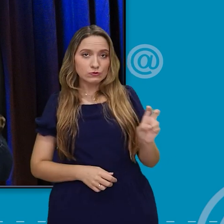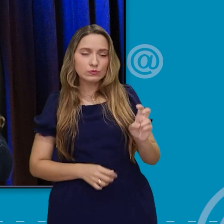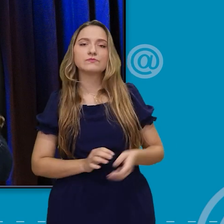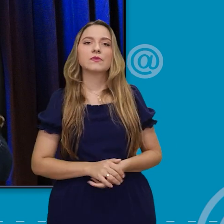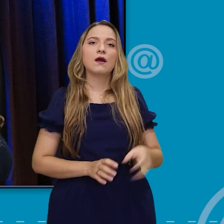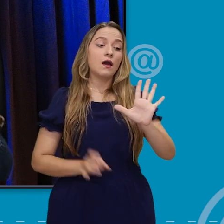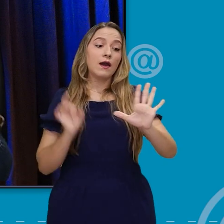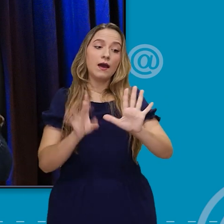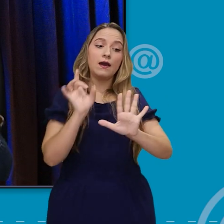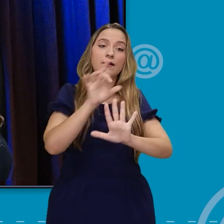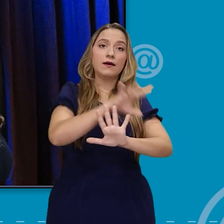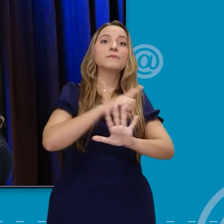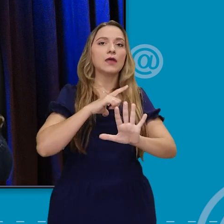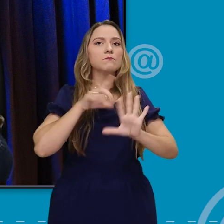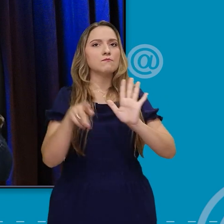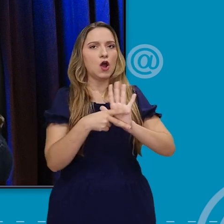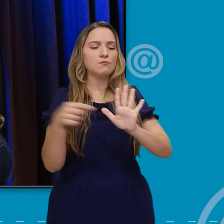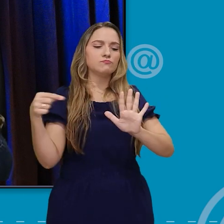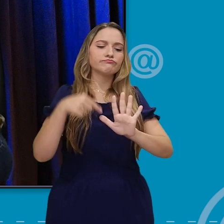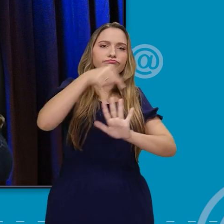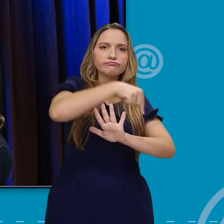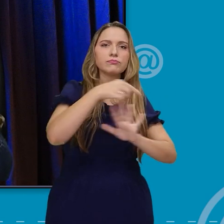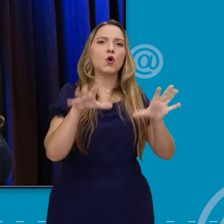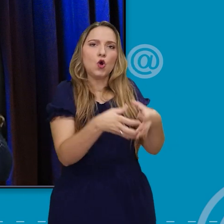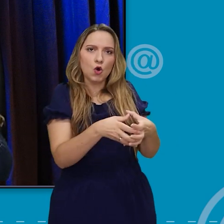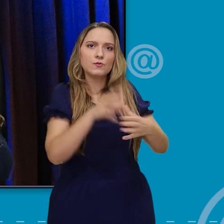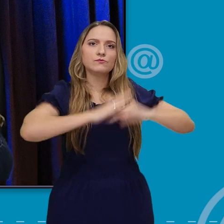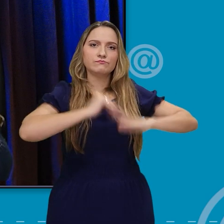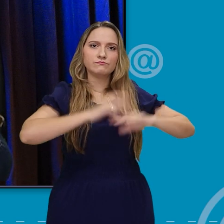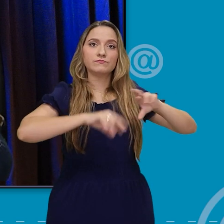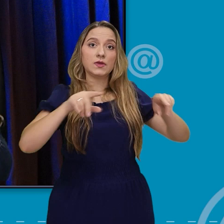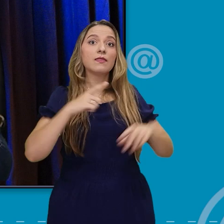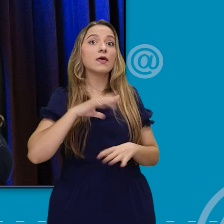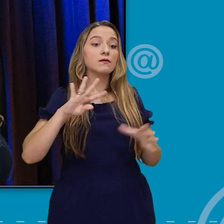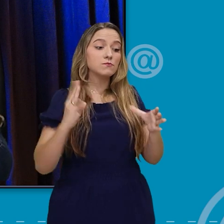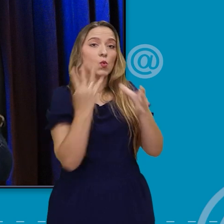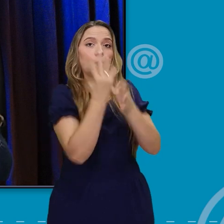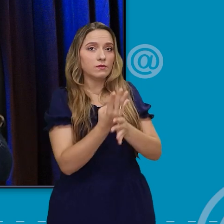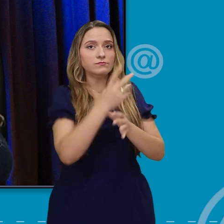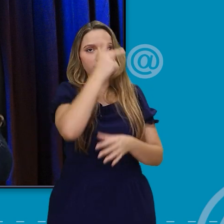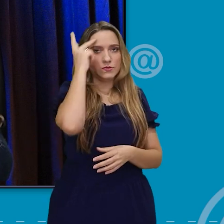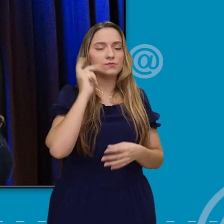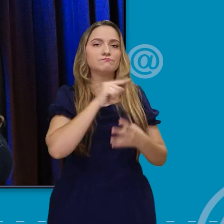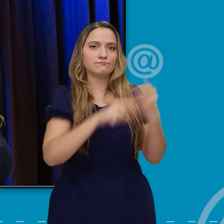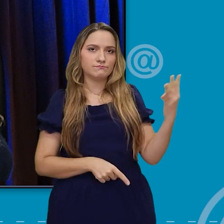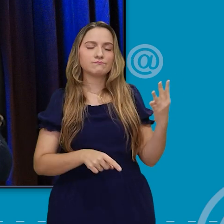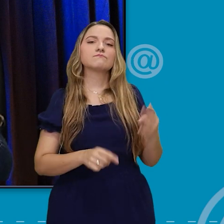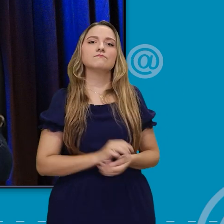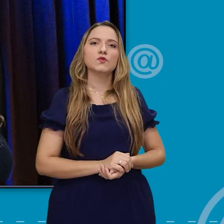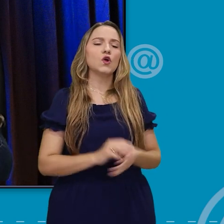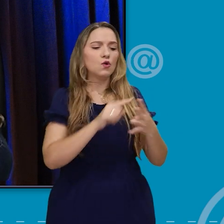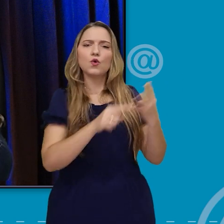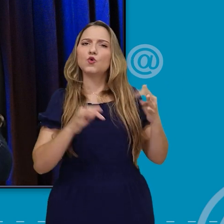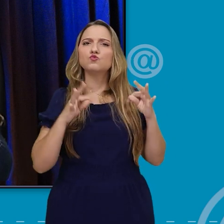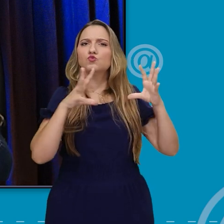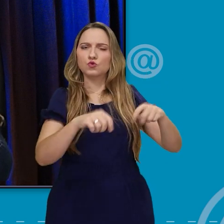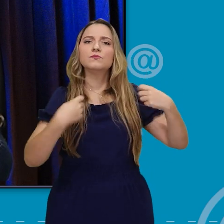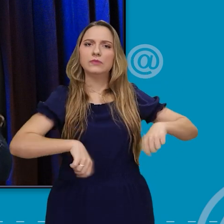superior, tanto em diversas áreas, quanto na educação física, quanto na pedagogia. Então, pode ser professores de área de conhecimento, como ciências,